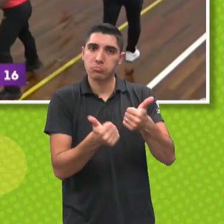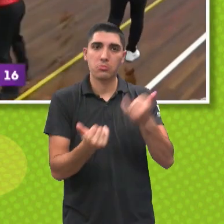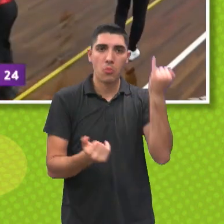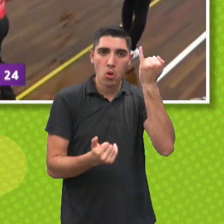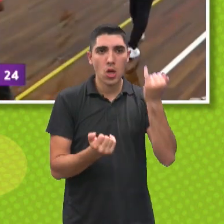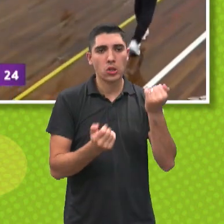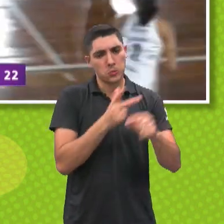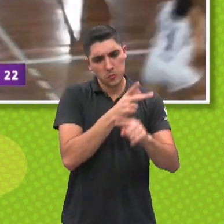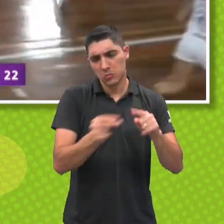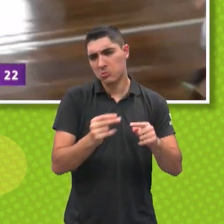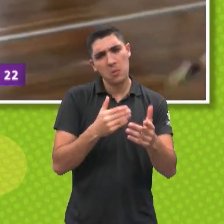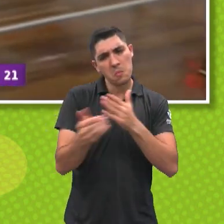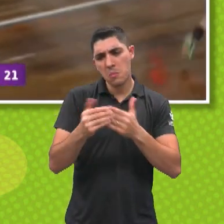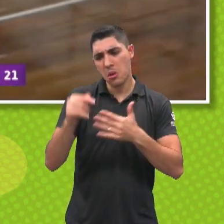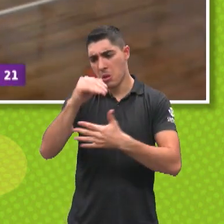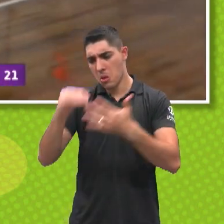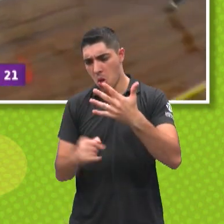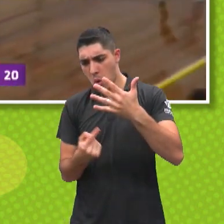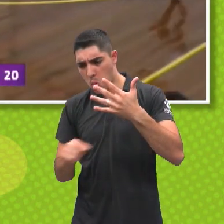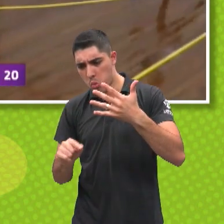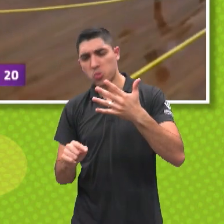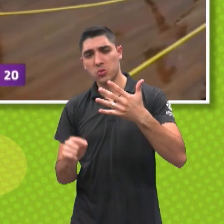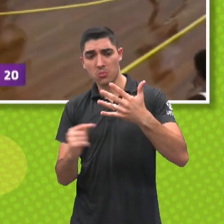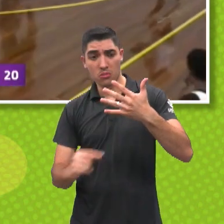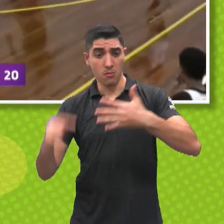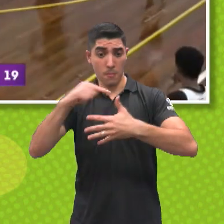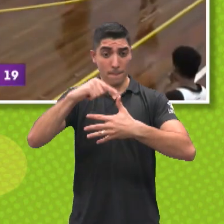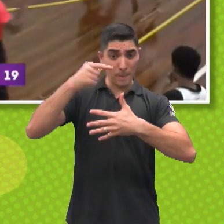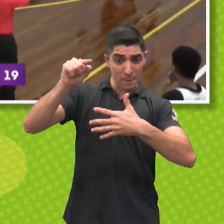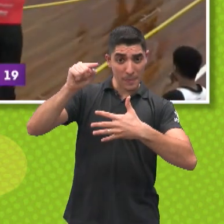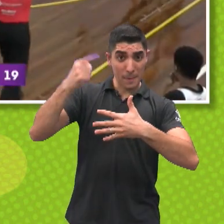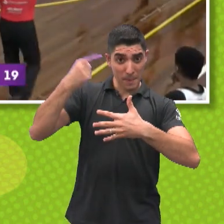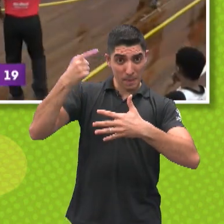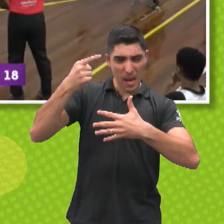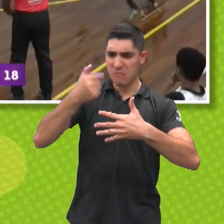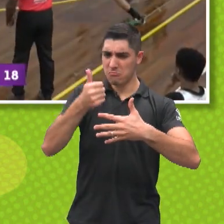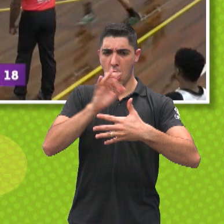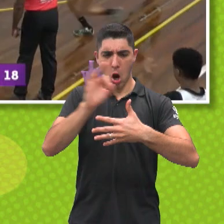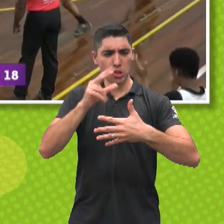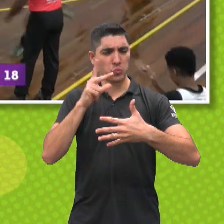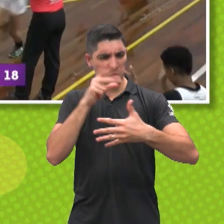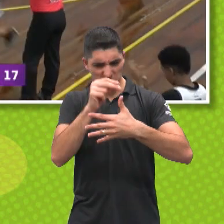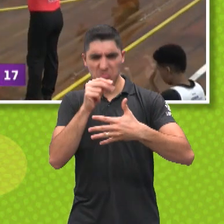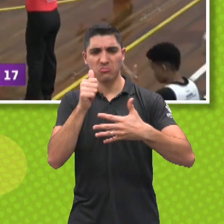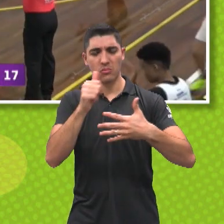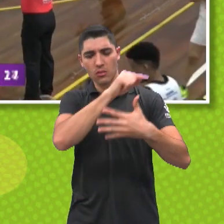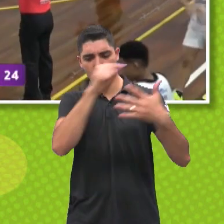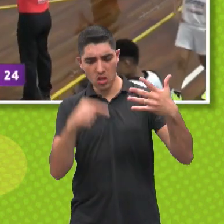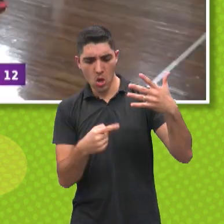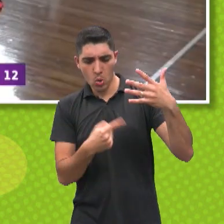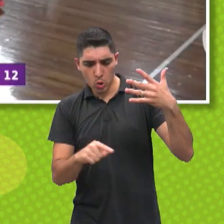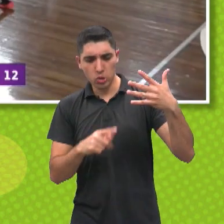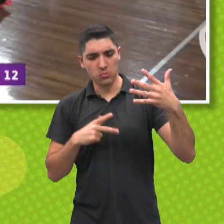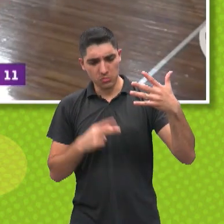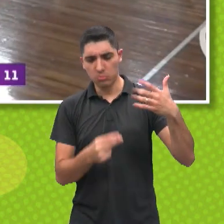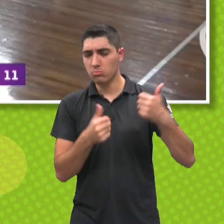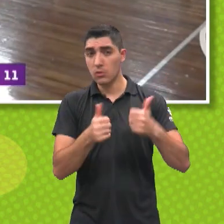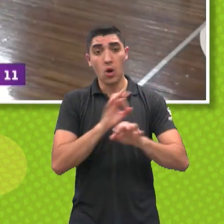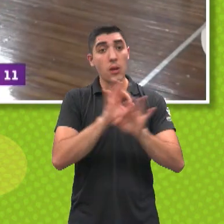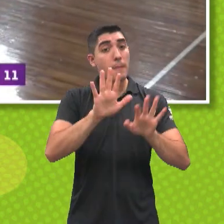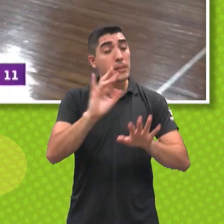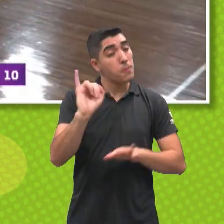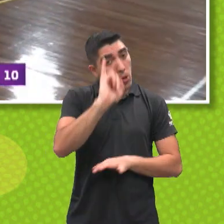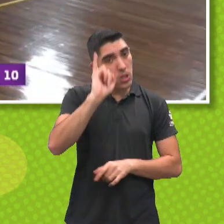interessa se é contra o último, se for contra o primeiro, bacana, é o último, fez o dever de casa, mas enfim, é vitória do mesmo